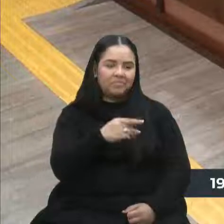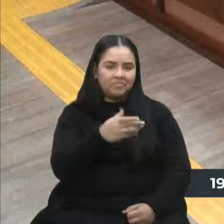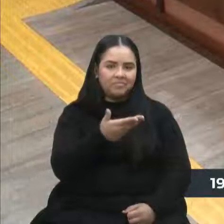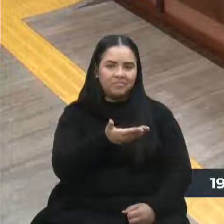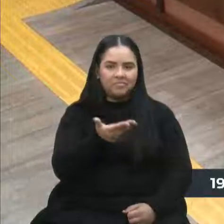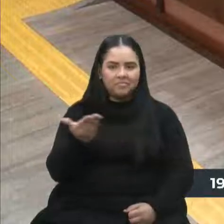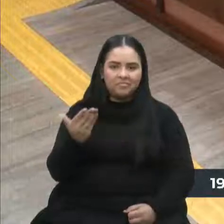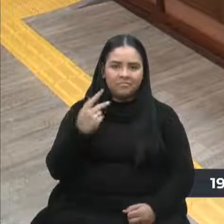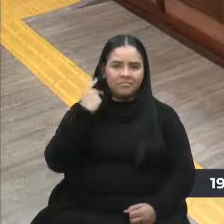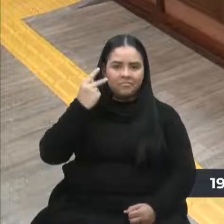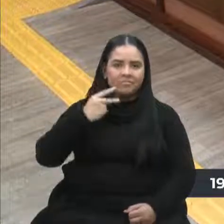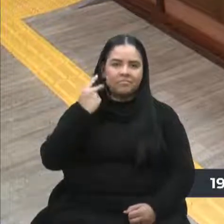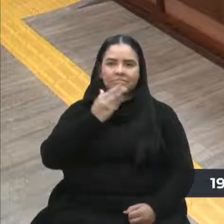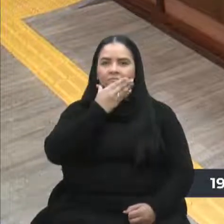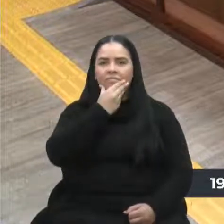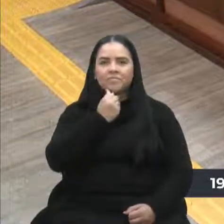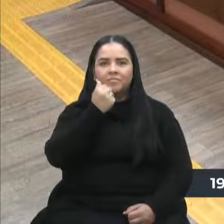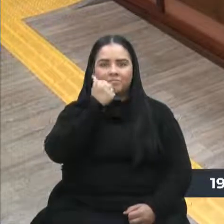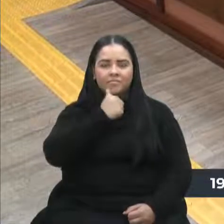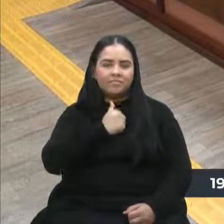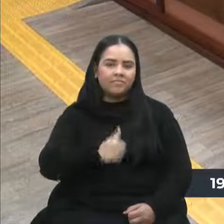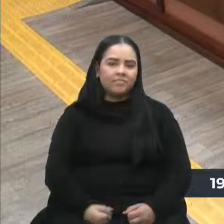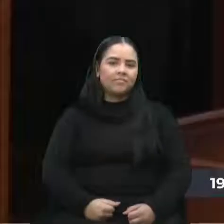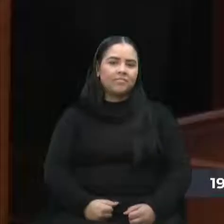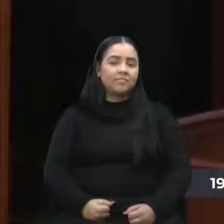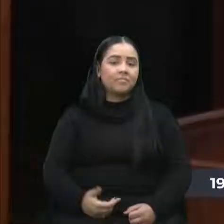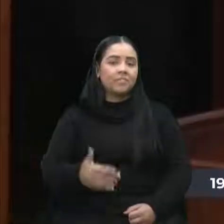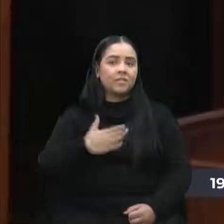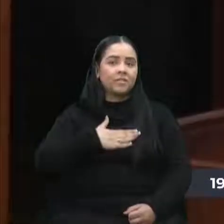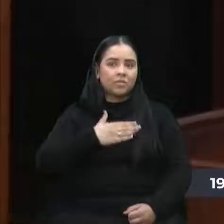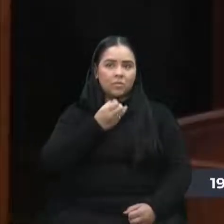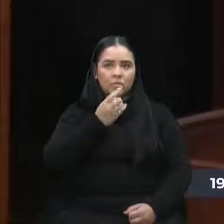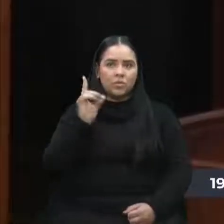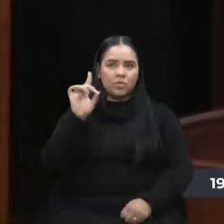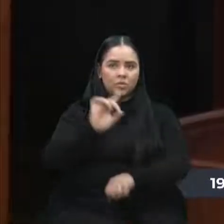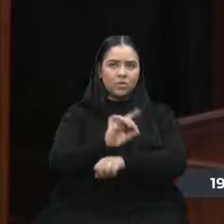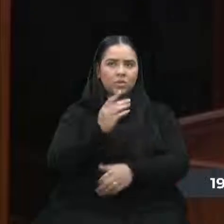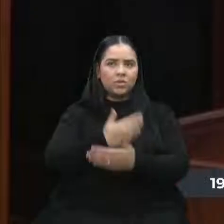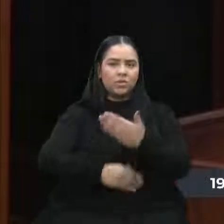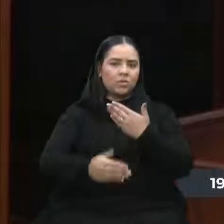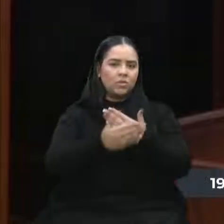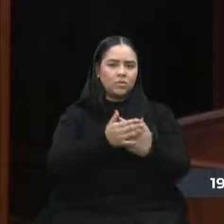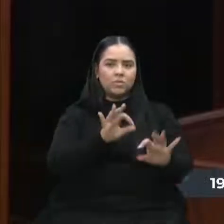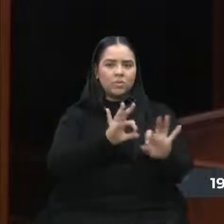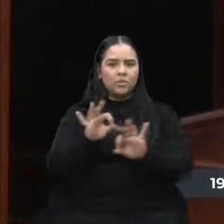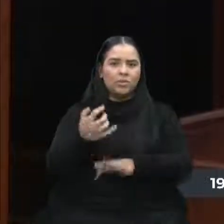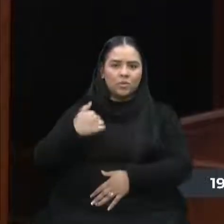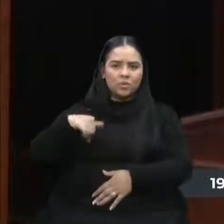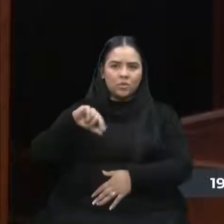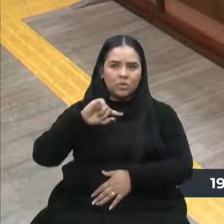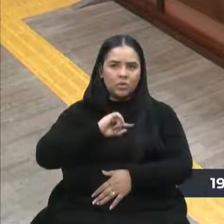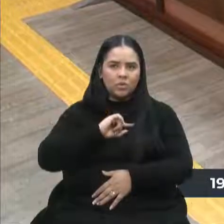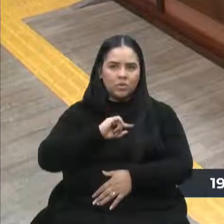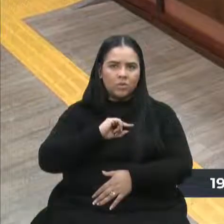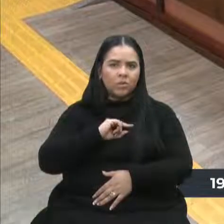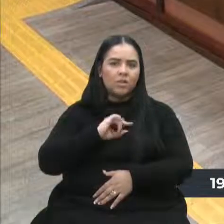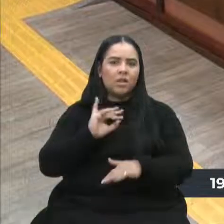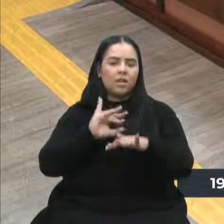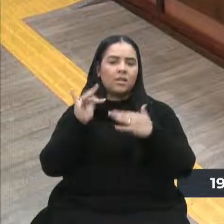Senhoras e senhores vereadores, quero dar meu bom dia e também a todos que estão nos acompanhando através das